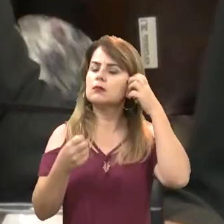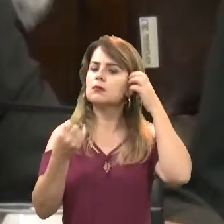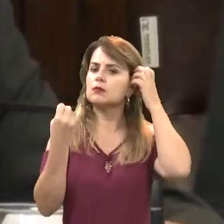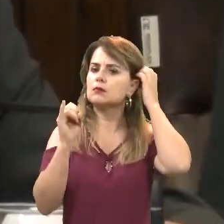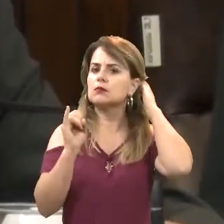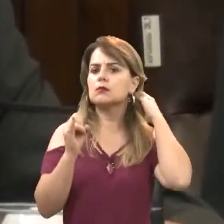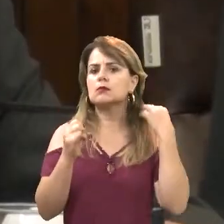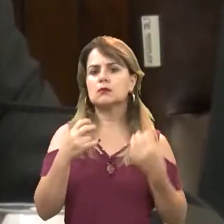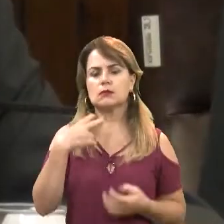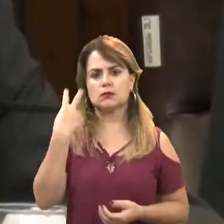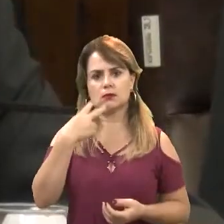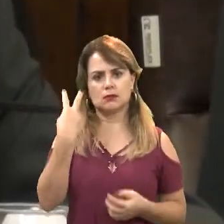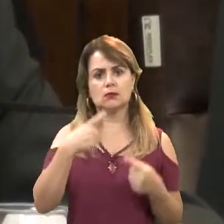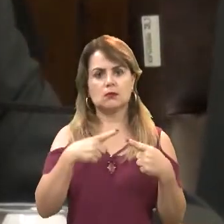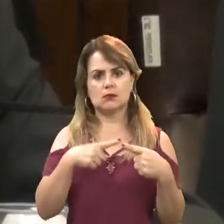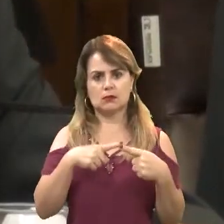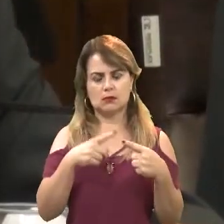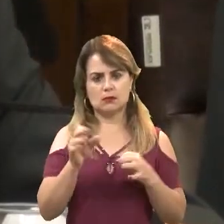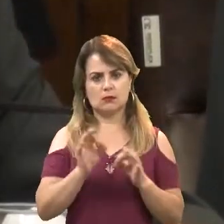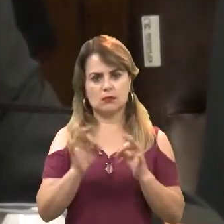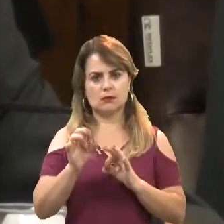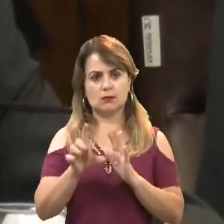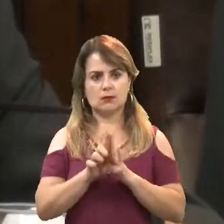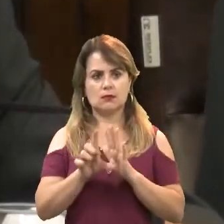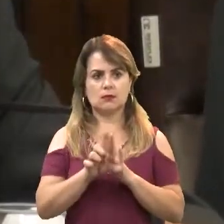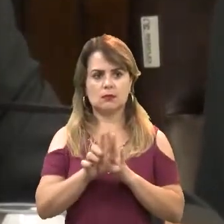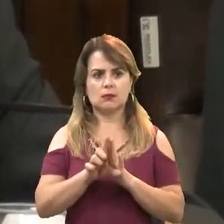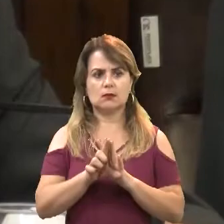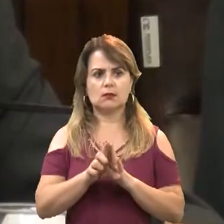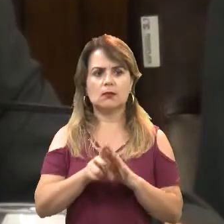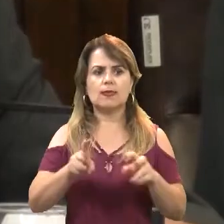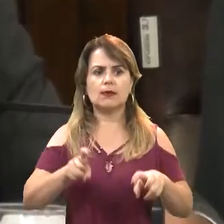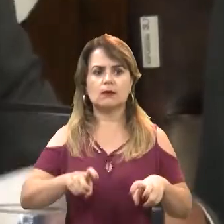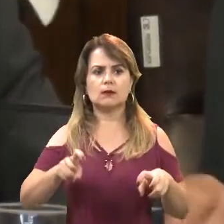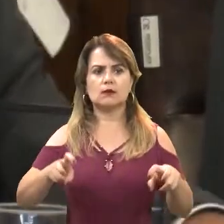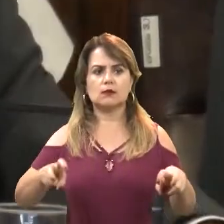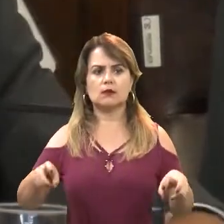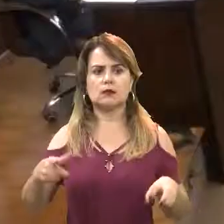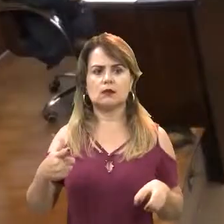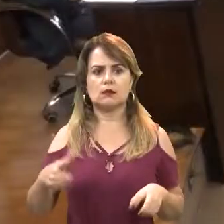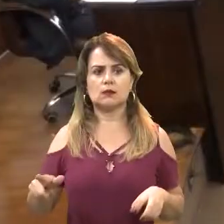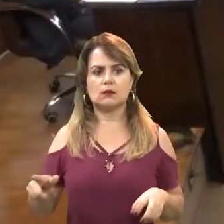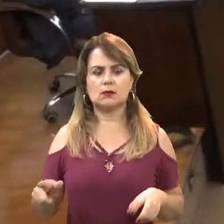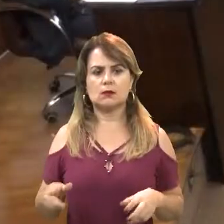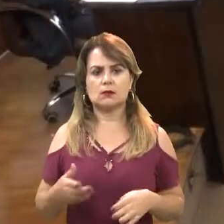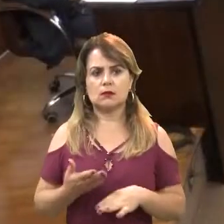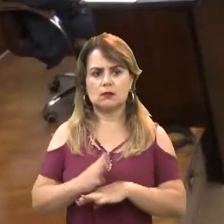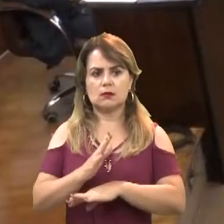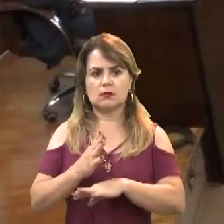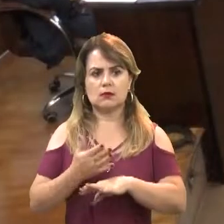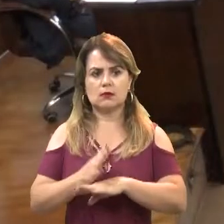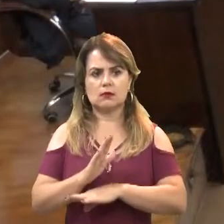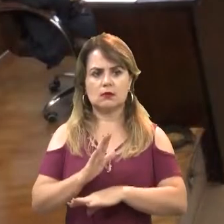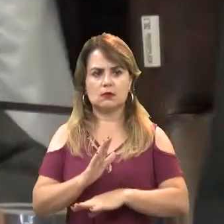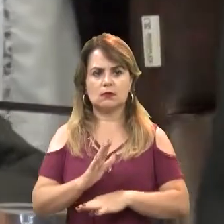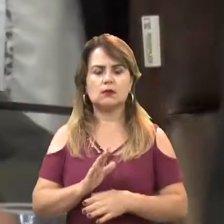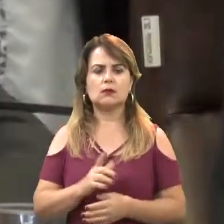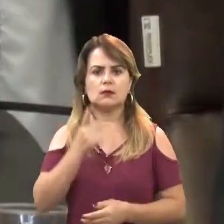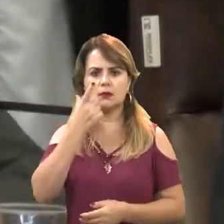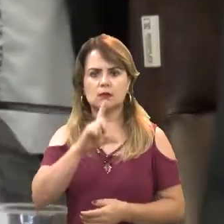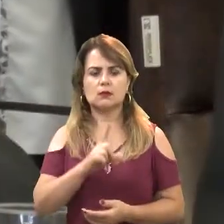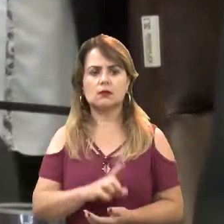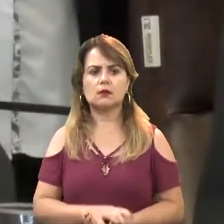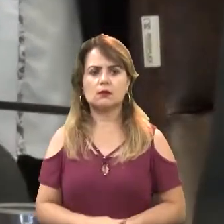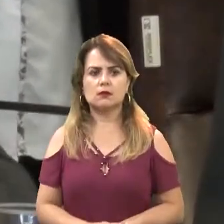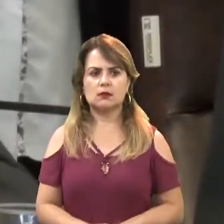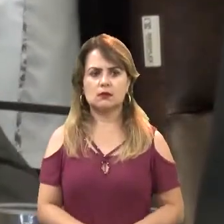E o último projeto era da mesa da Câmara, prevendo modificações no regimento interno, mas também foi adiado com pedido de vista. O presidente